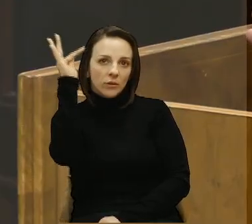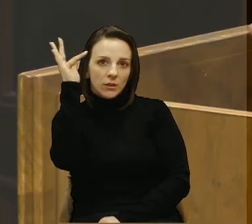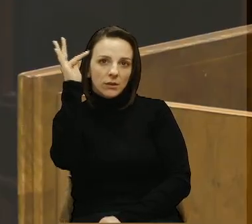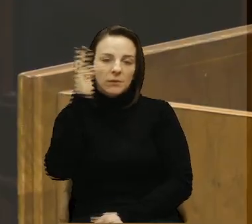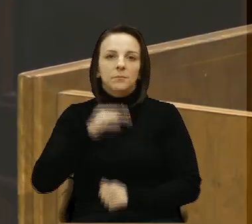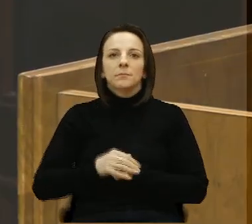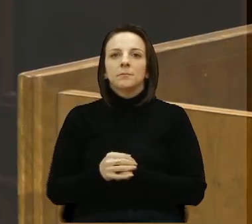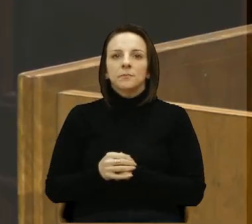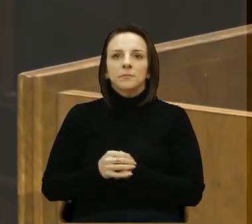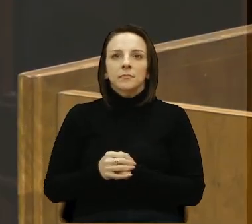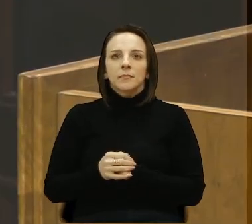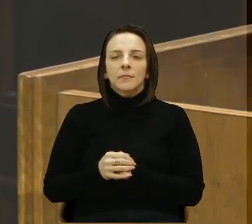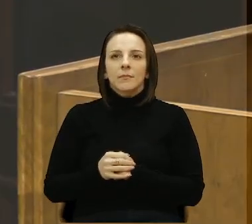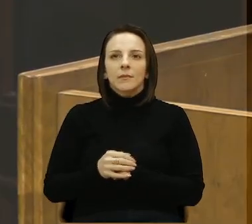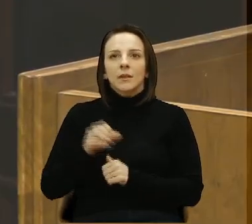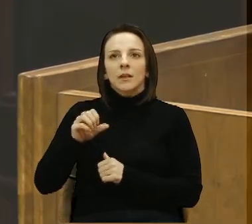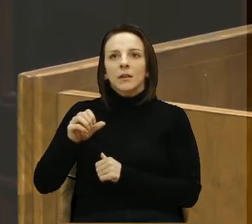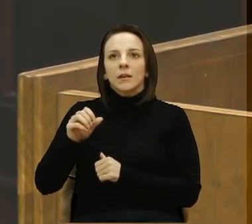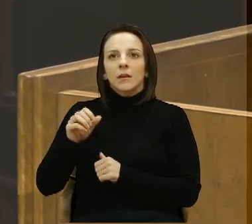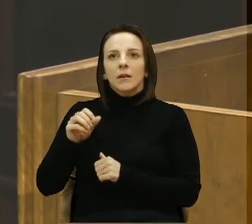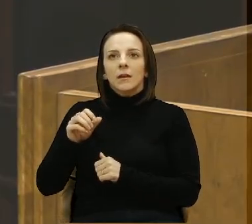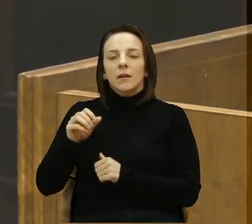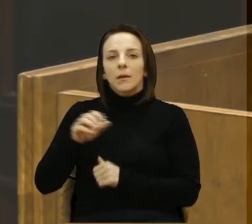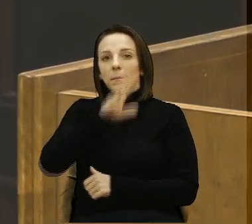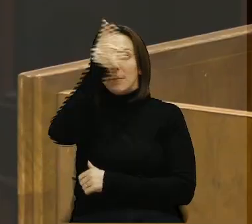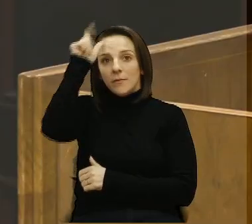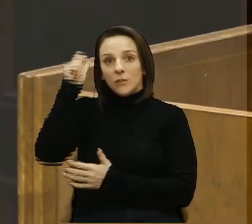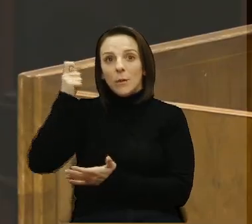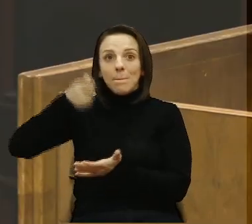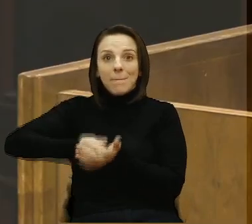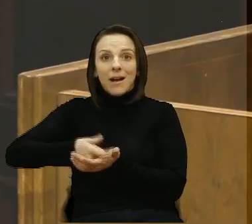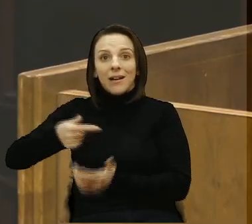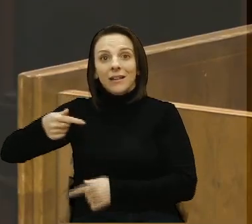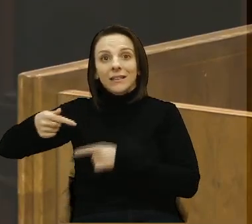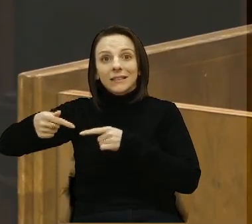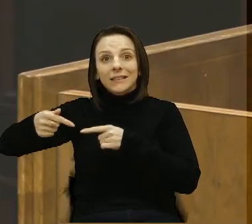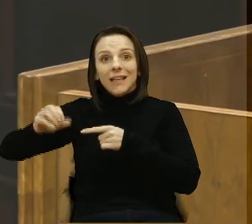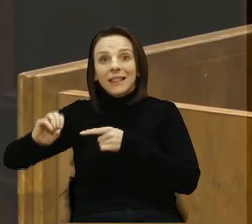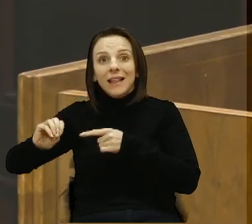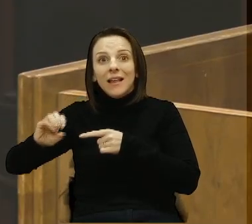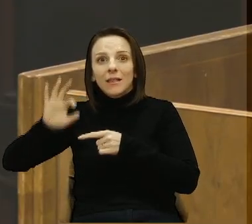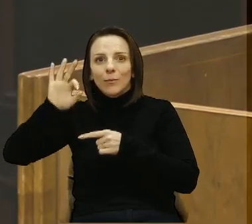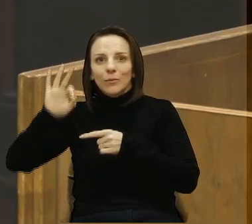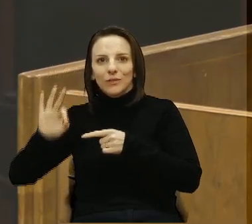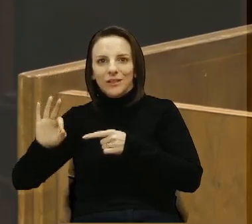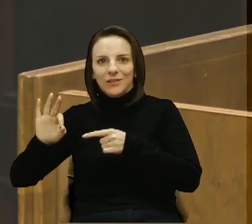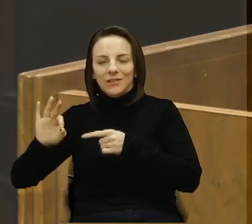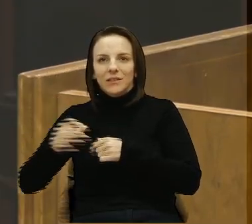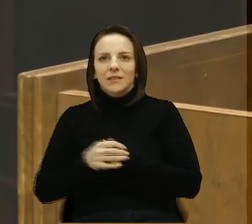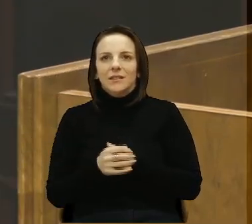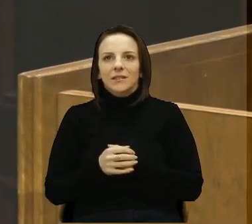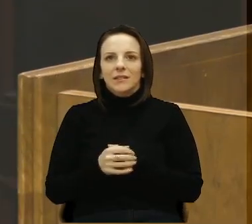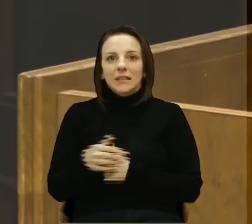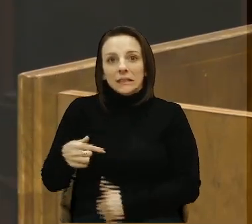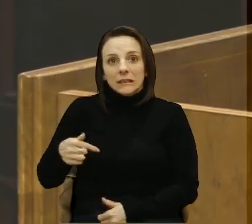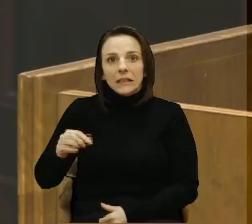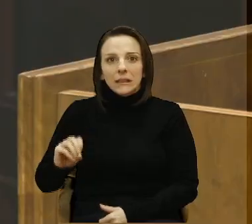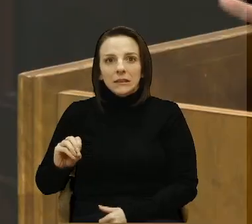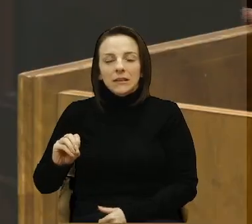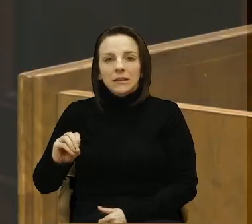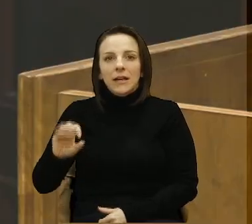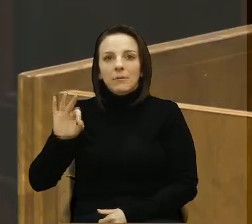tá? O subsídio chega a 70%. 70%. Não o subsídio que nós temos nós aqui.